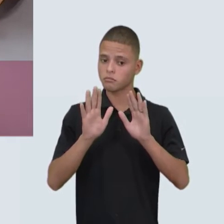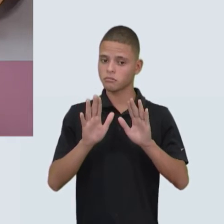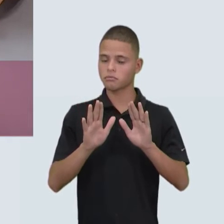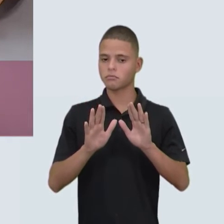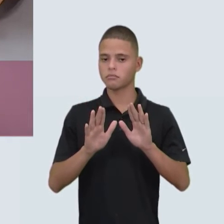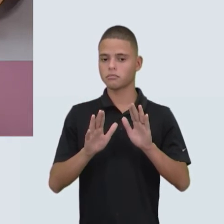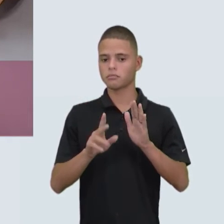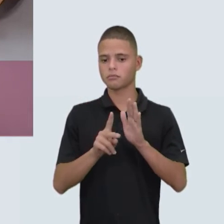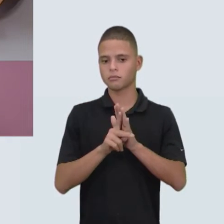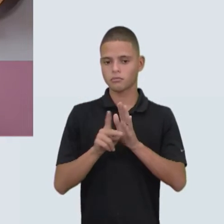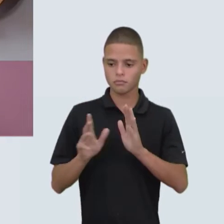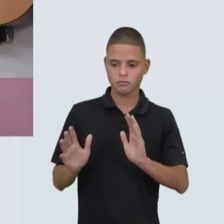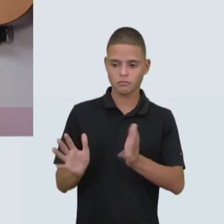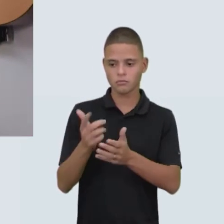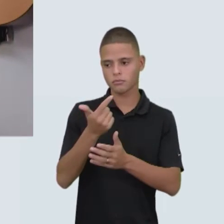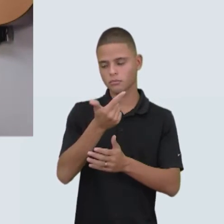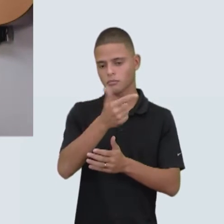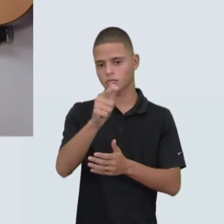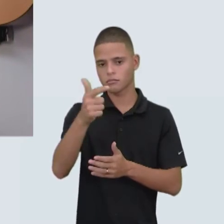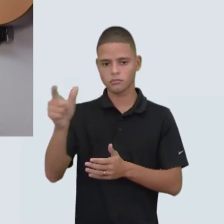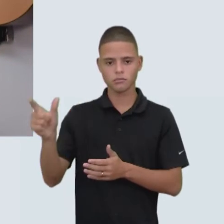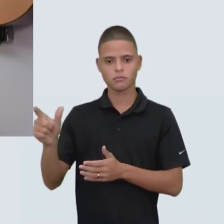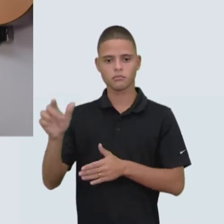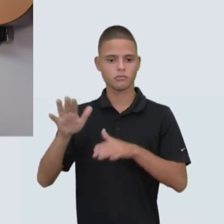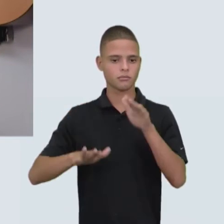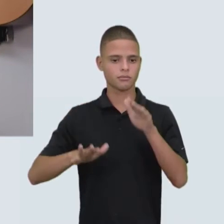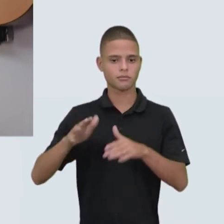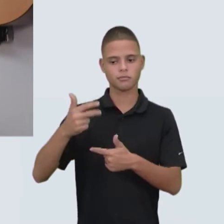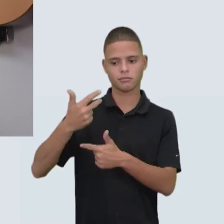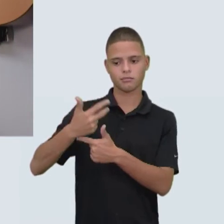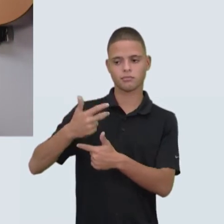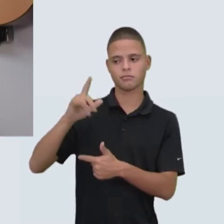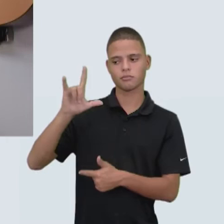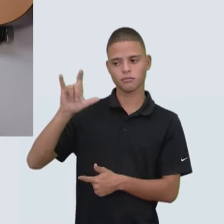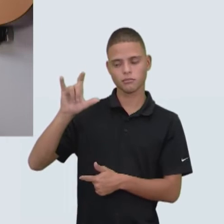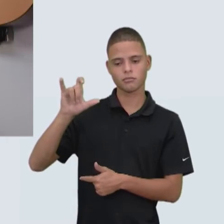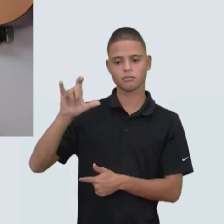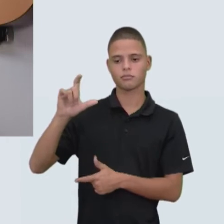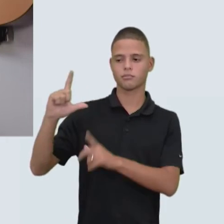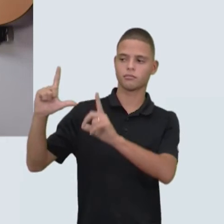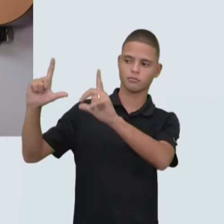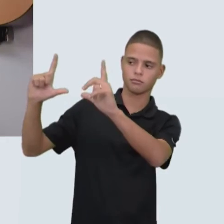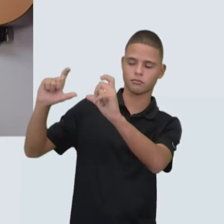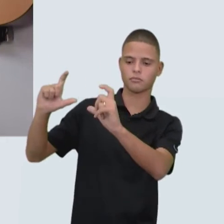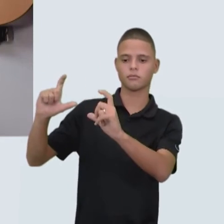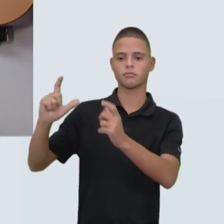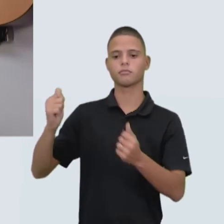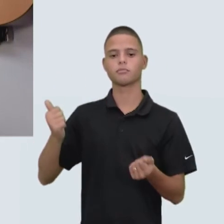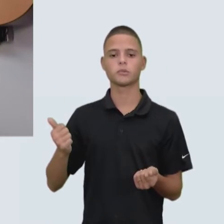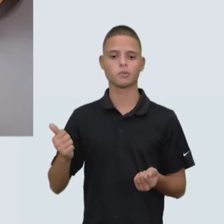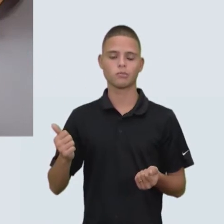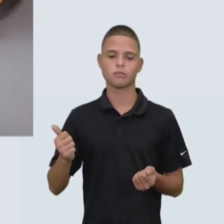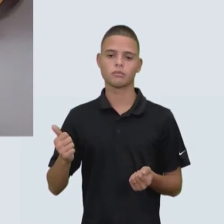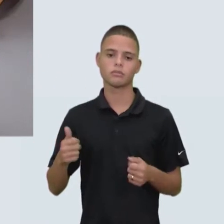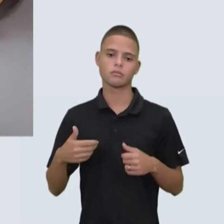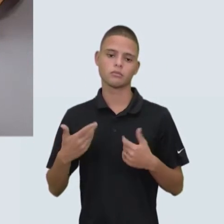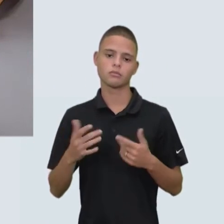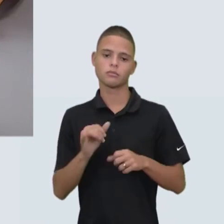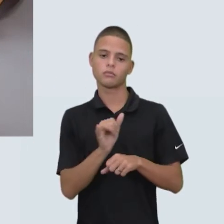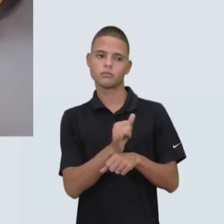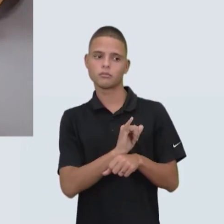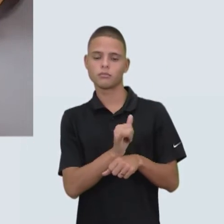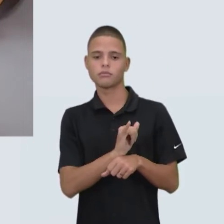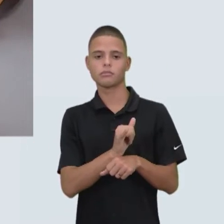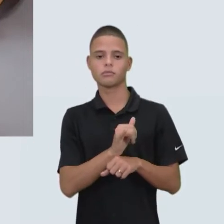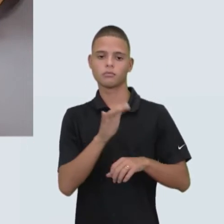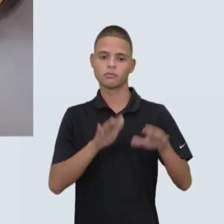pensar só em agradar o outro, vai fazer o quê? Vai postar selfie no Instagram, aqui no YouTube, por exemplo, vai fazer o quê? Só vai fazer do it yourself, ou então fazer humor, que é o que